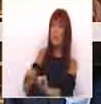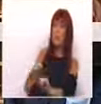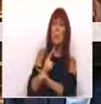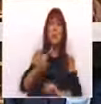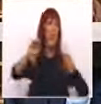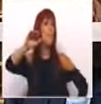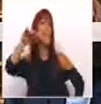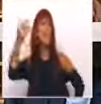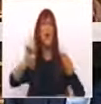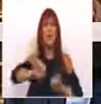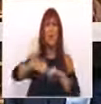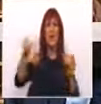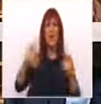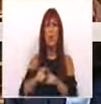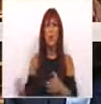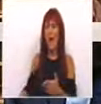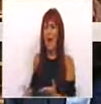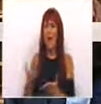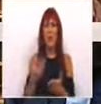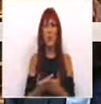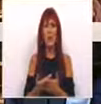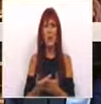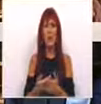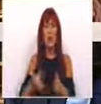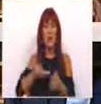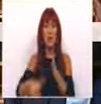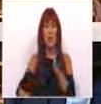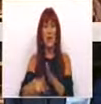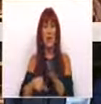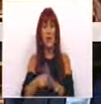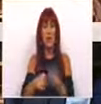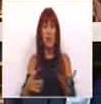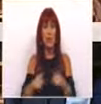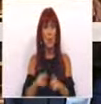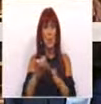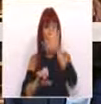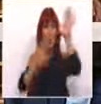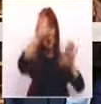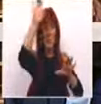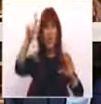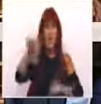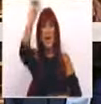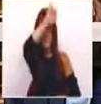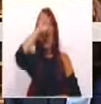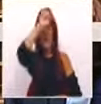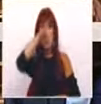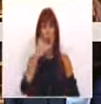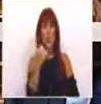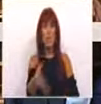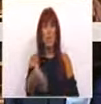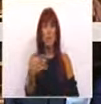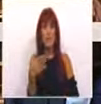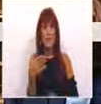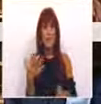foi o primeiro partido a apresentar um projeto de lei sobre descentralização em janeiro de